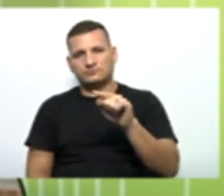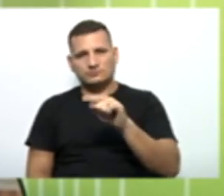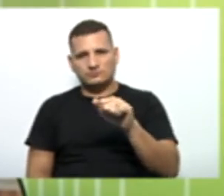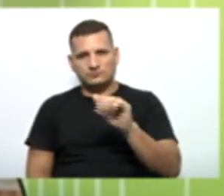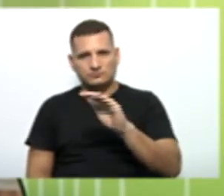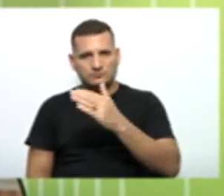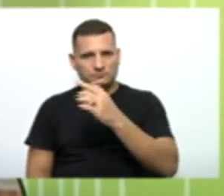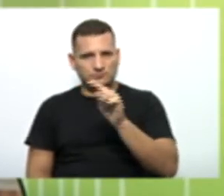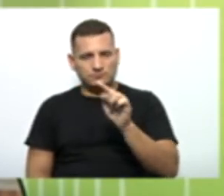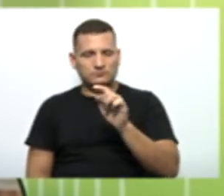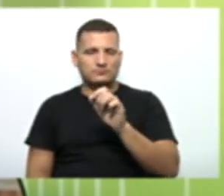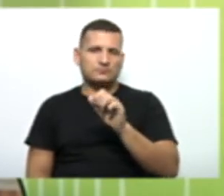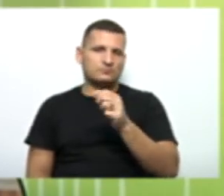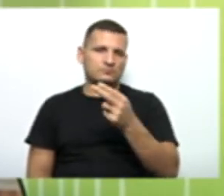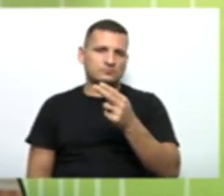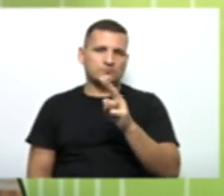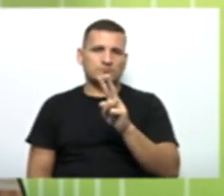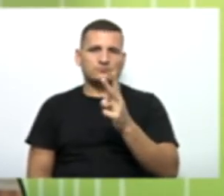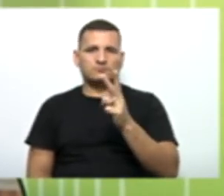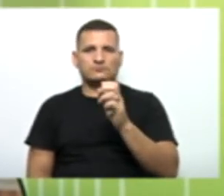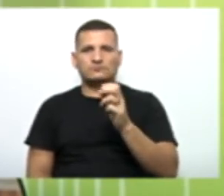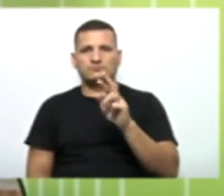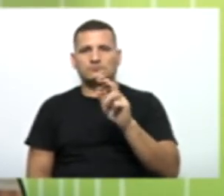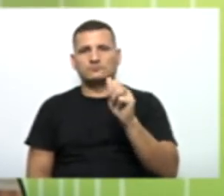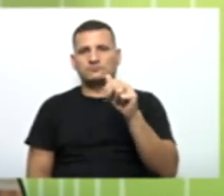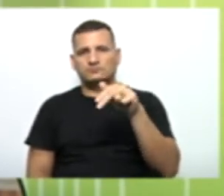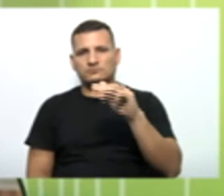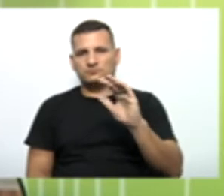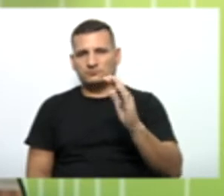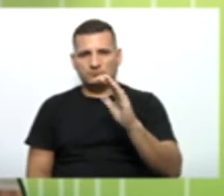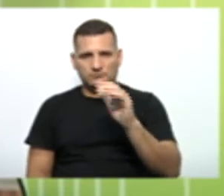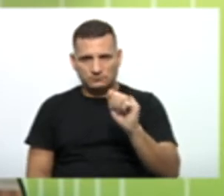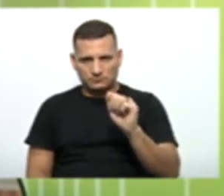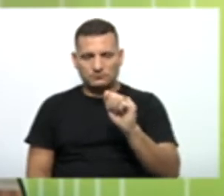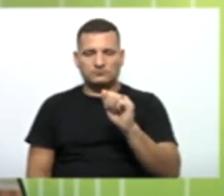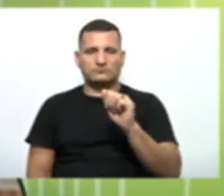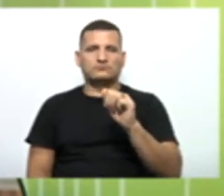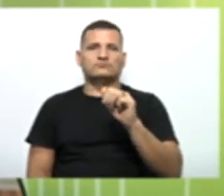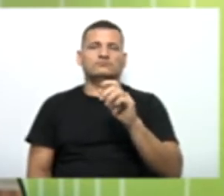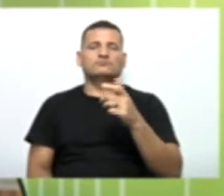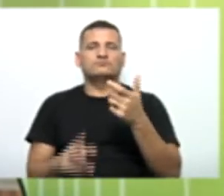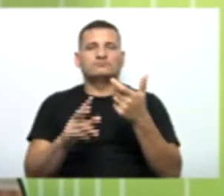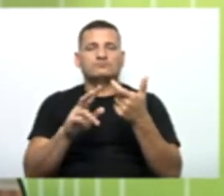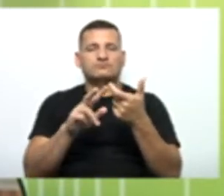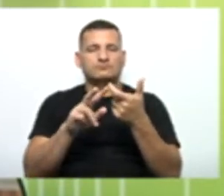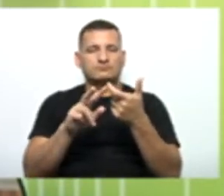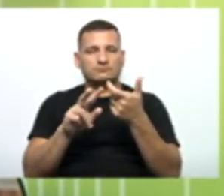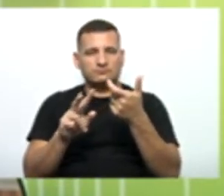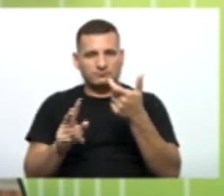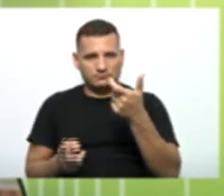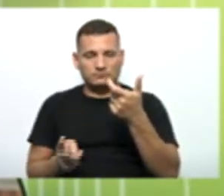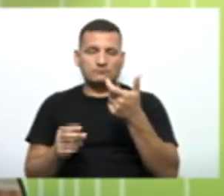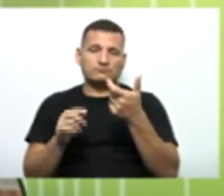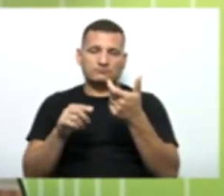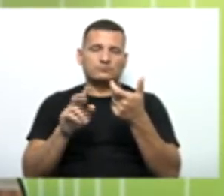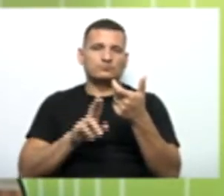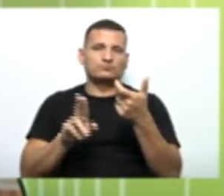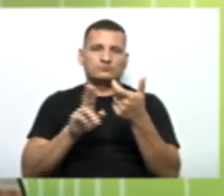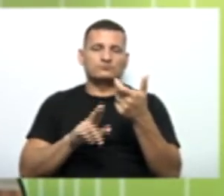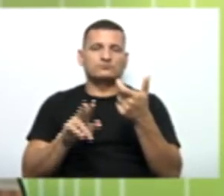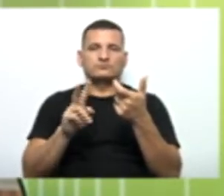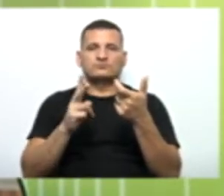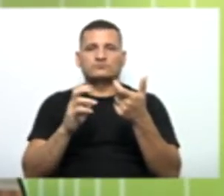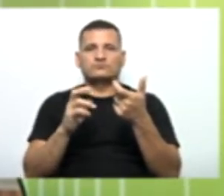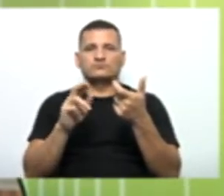ser parecidos. Aí na programação orientada a objeto, vocês vão utilizar muito o termo de herança, mas ela é a